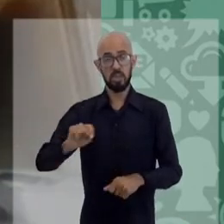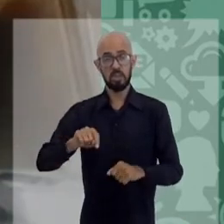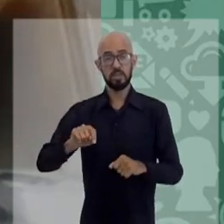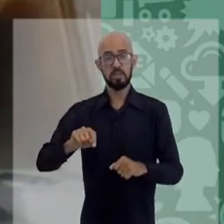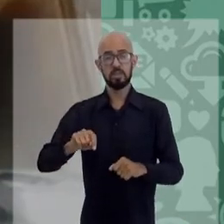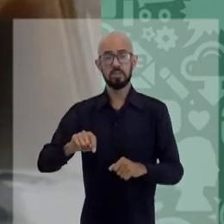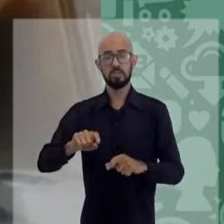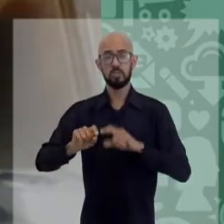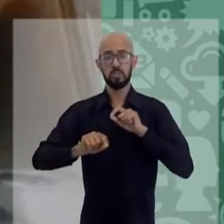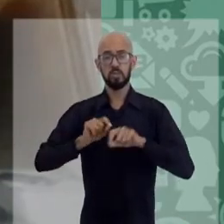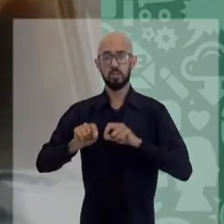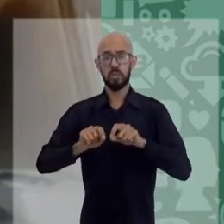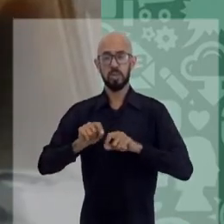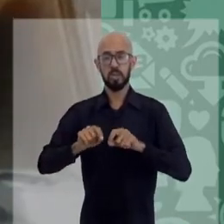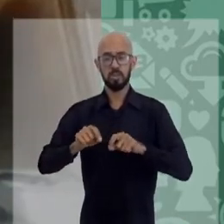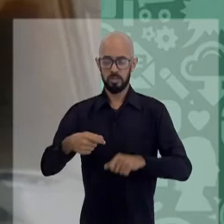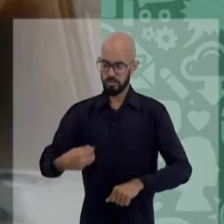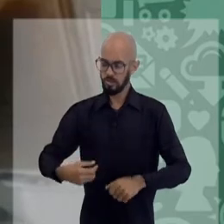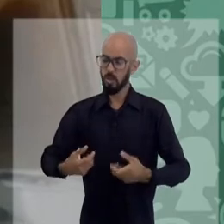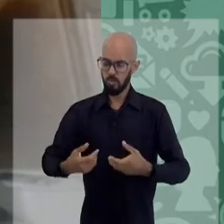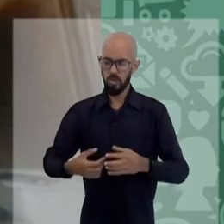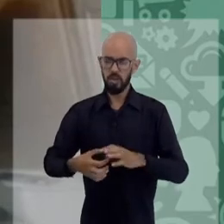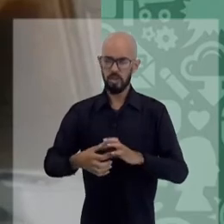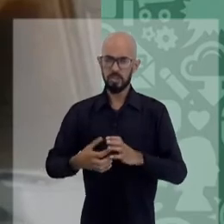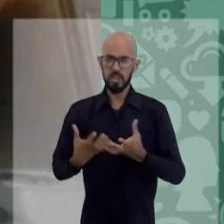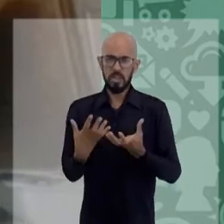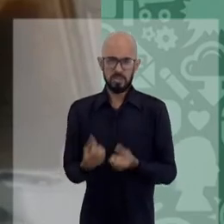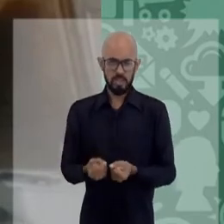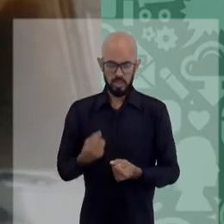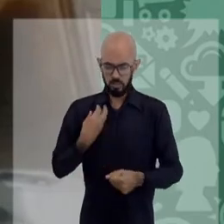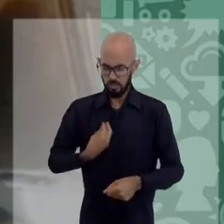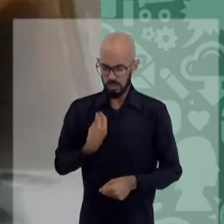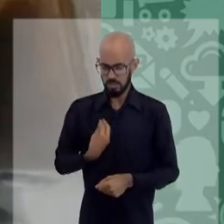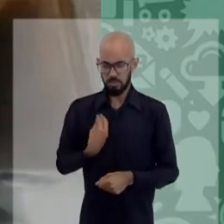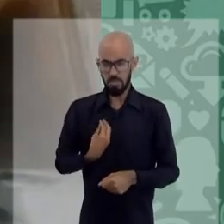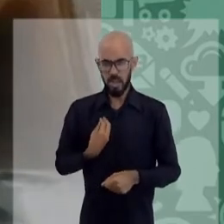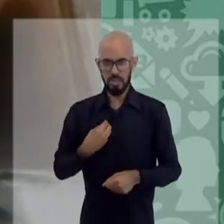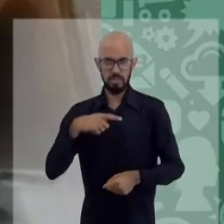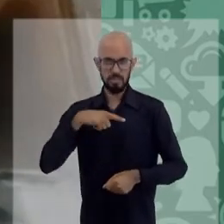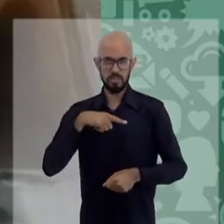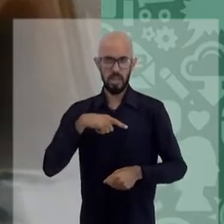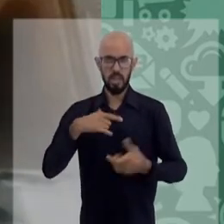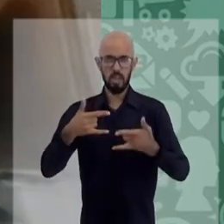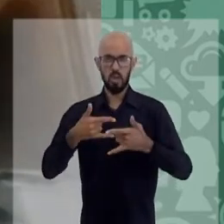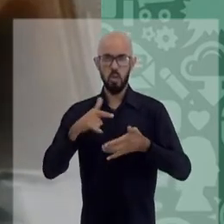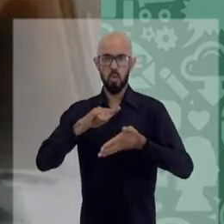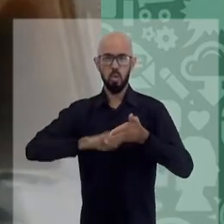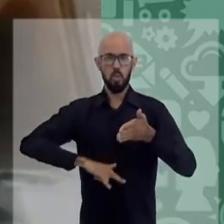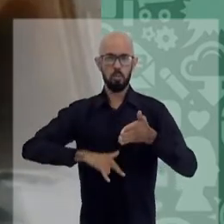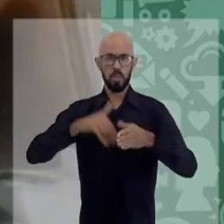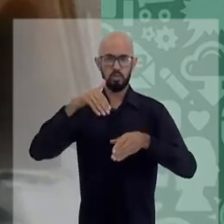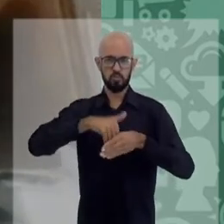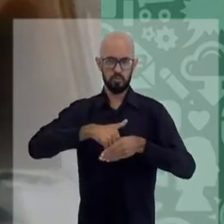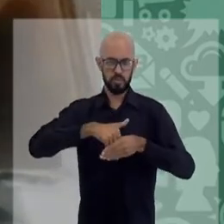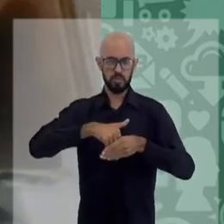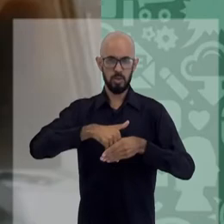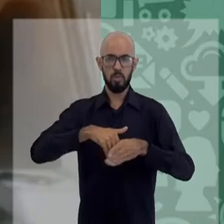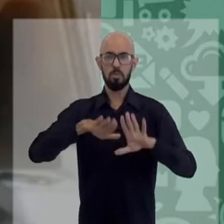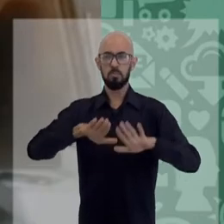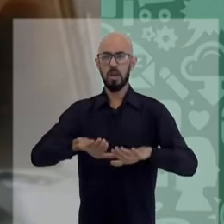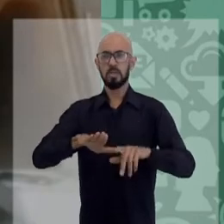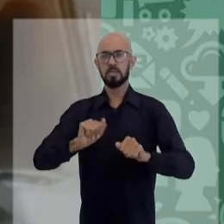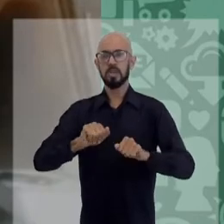estão sim dispostos a participar, ou seja, tirar o título de eleitor e participar. Então, essa participação vem